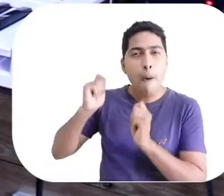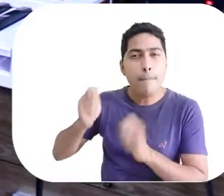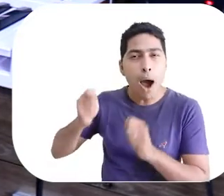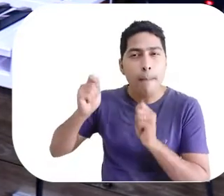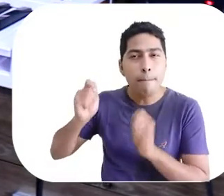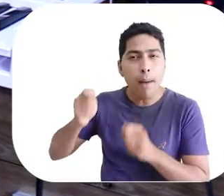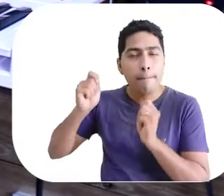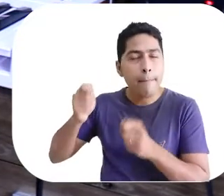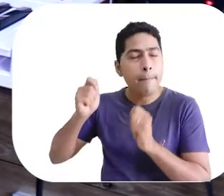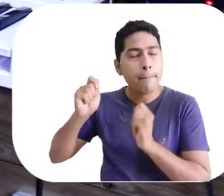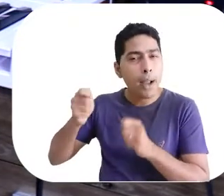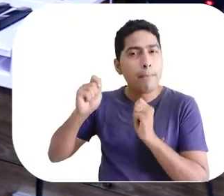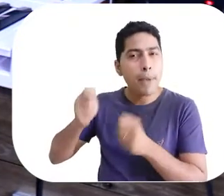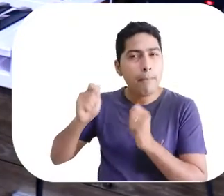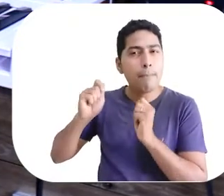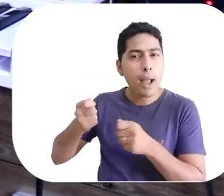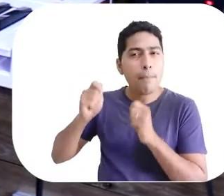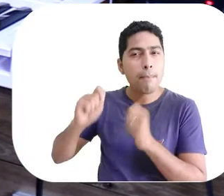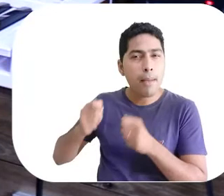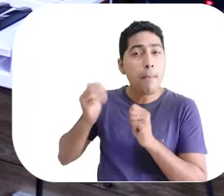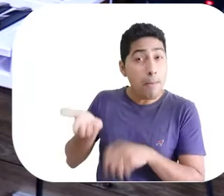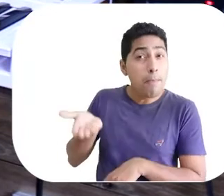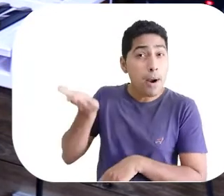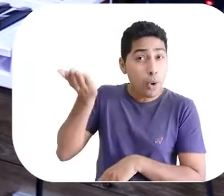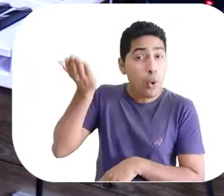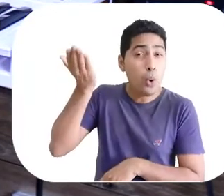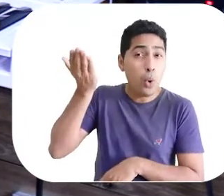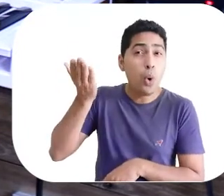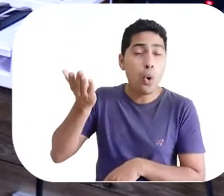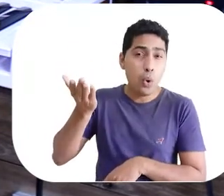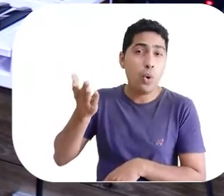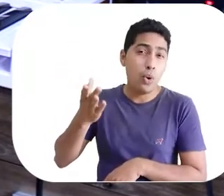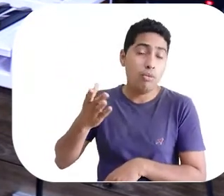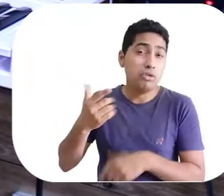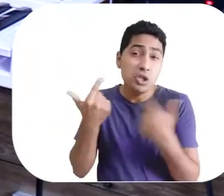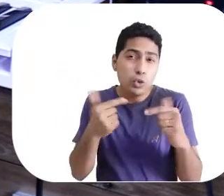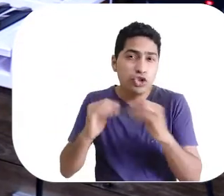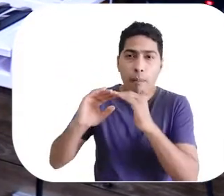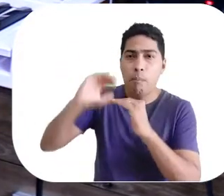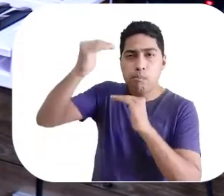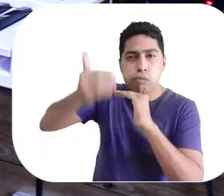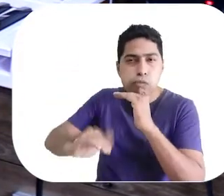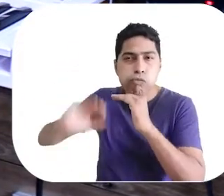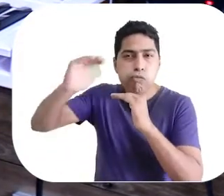fosse um ostinato maior, né? De forma ostinata, muita